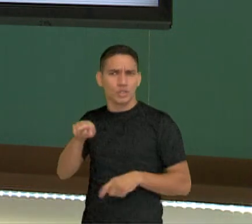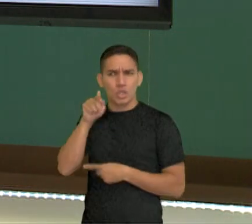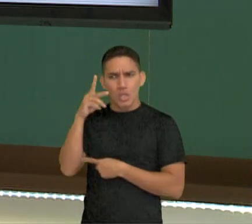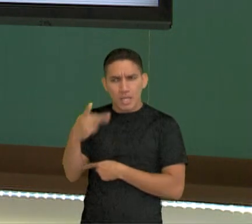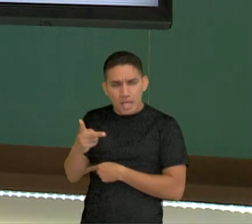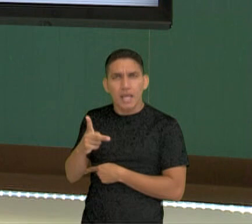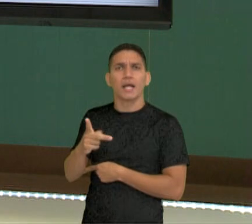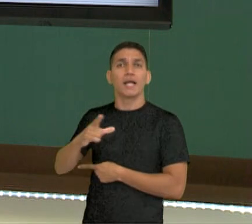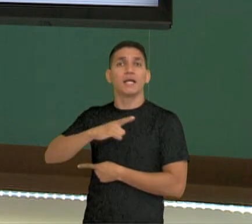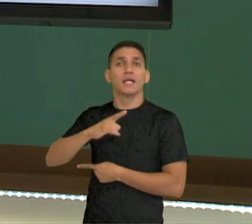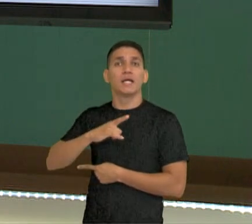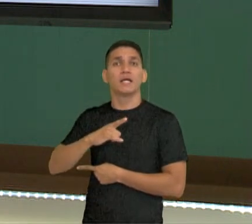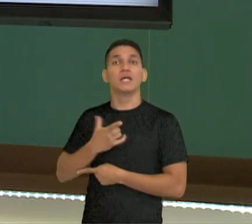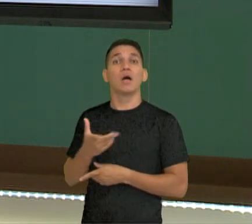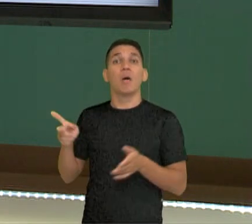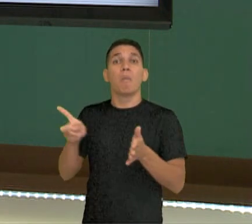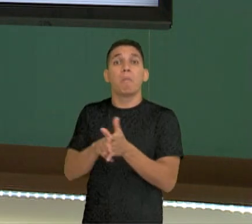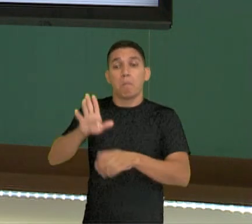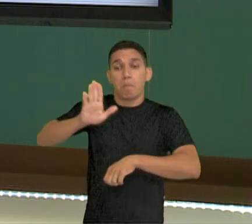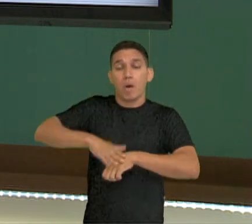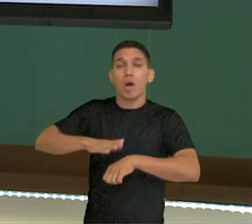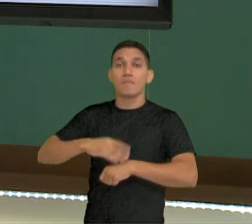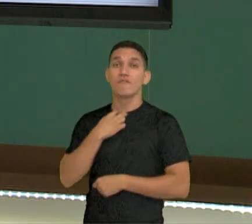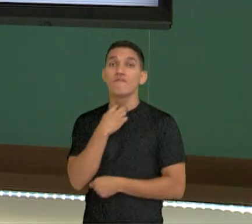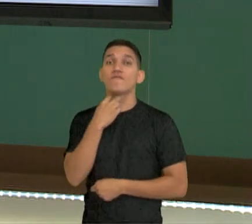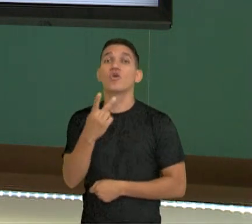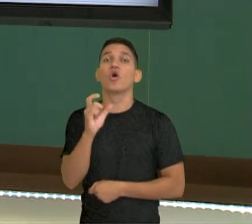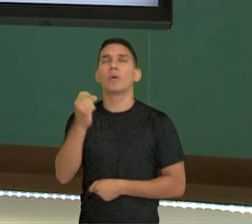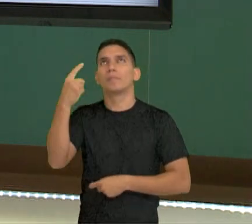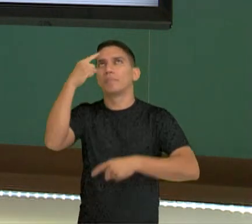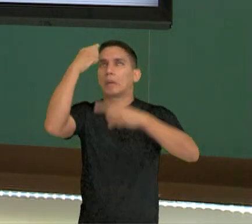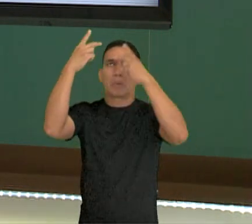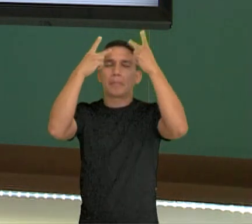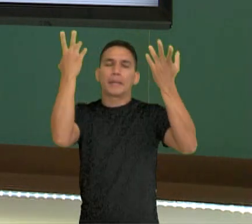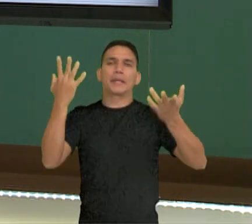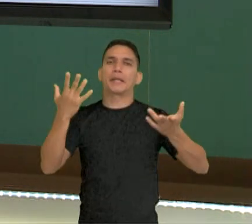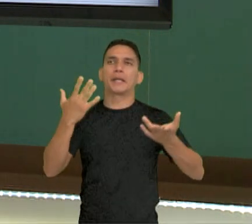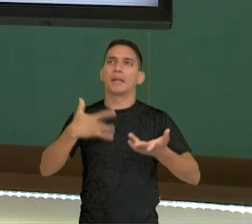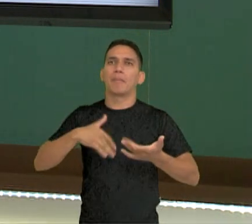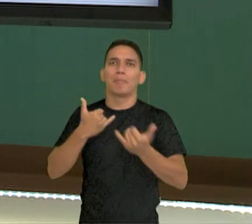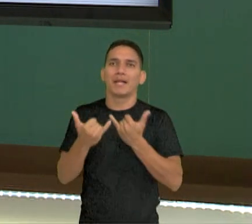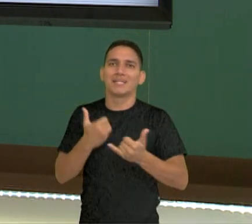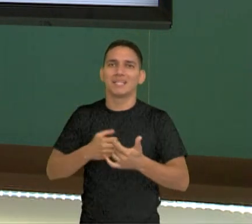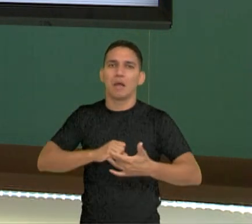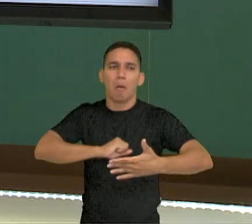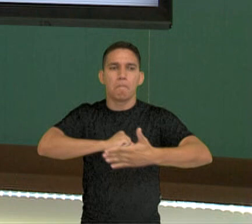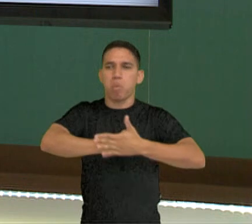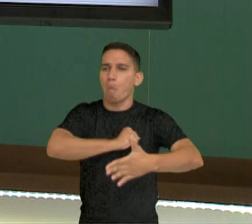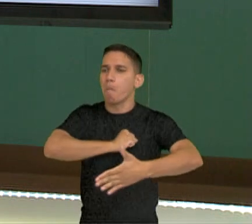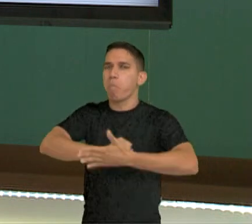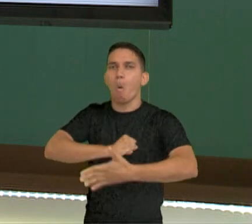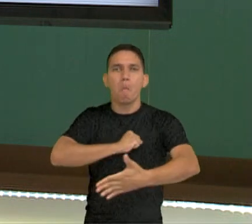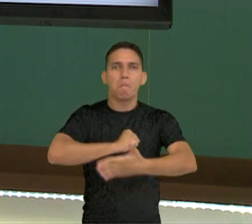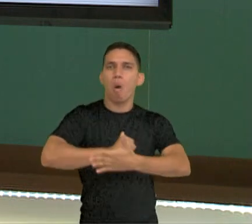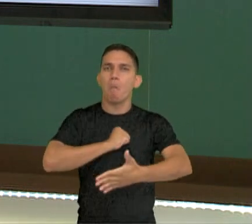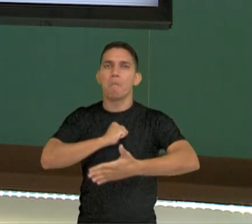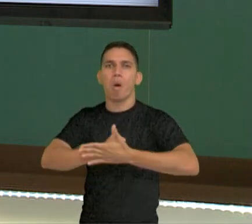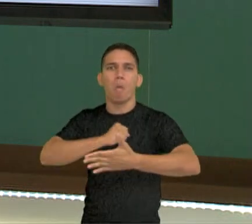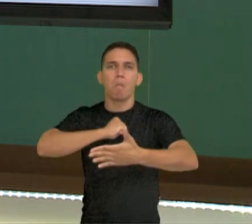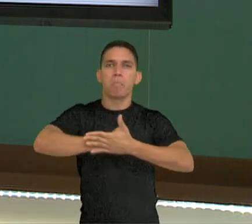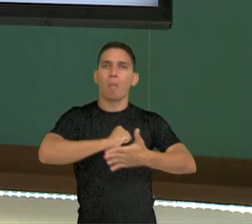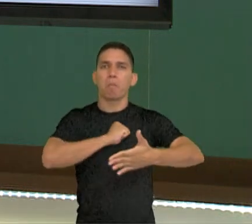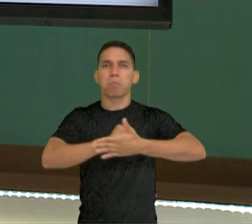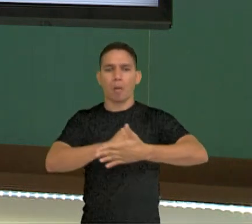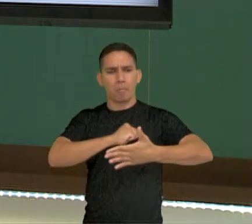ela emite sons da própria voz criando por exemplo uma batida que nos lembra muito